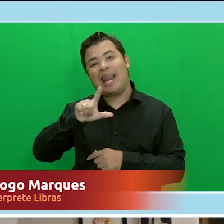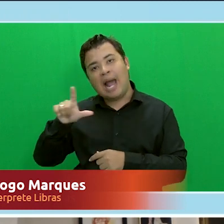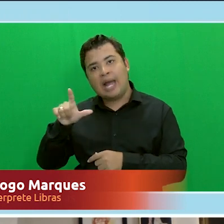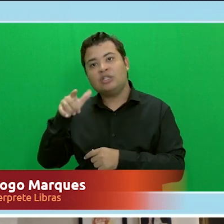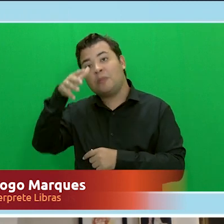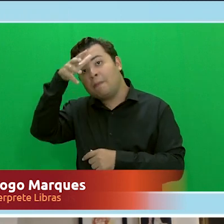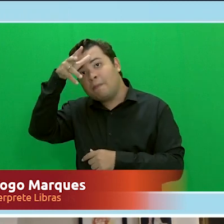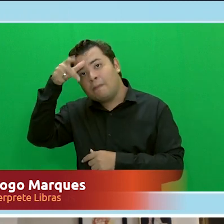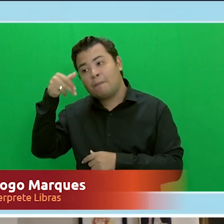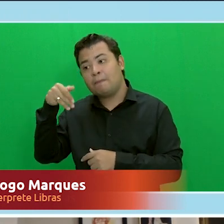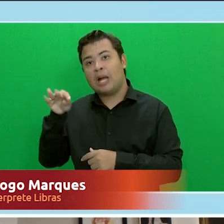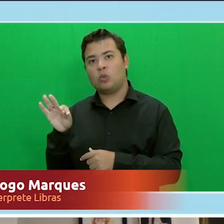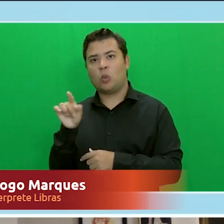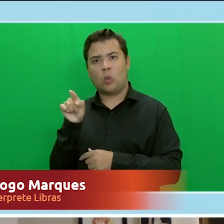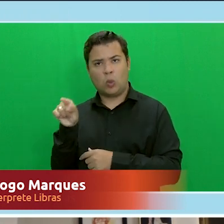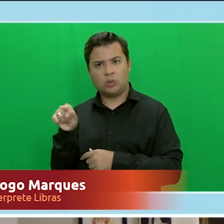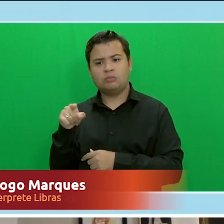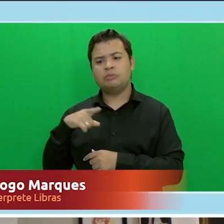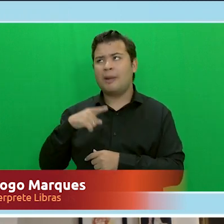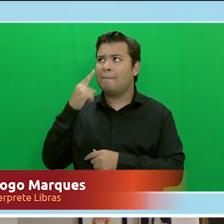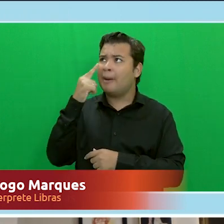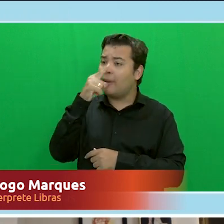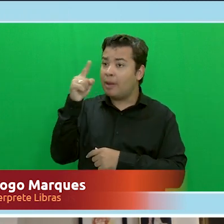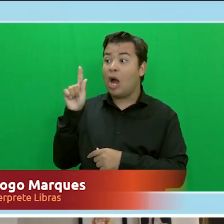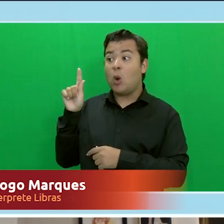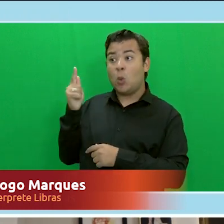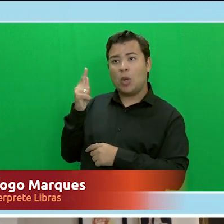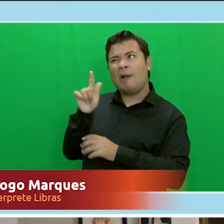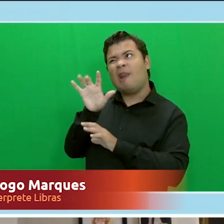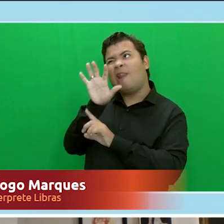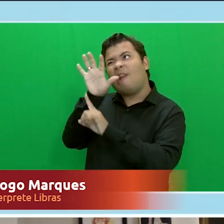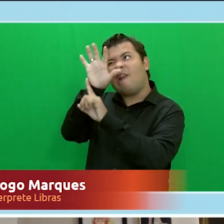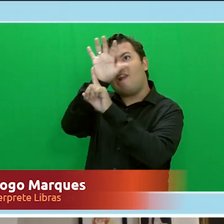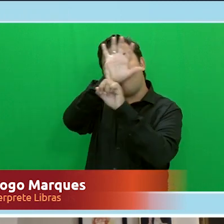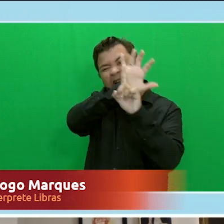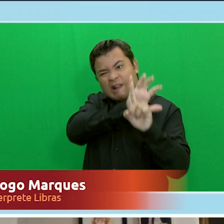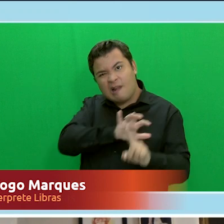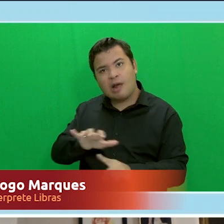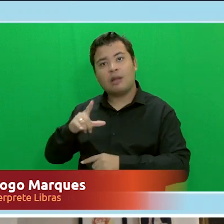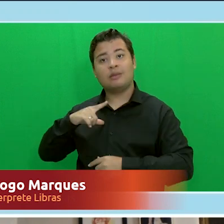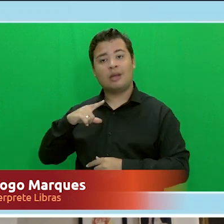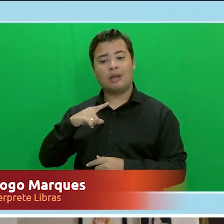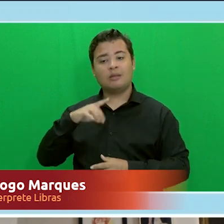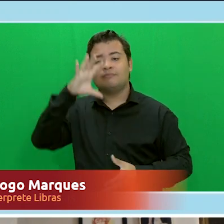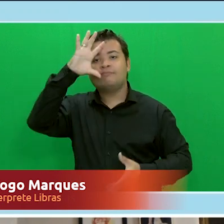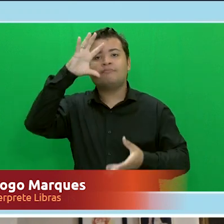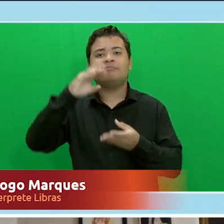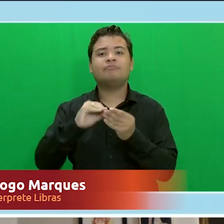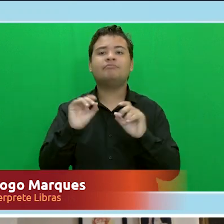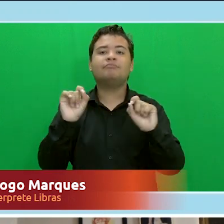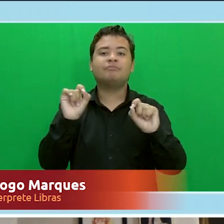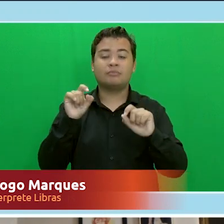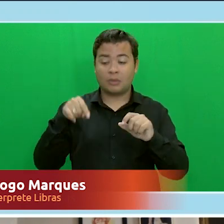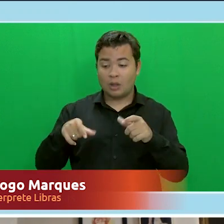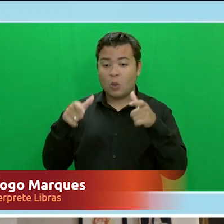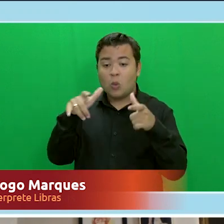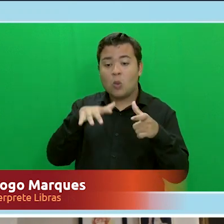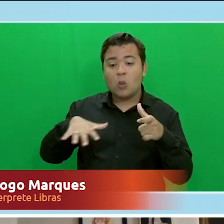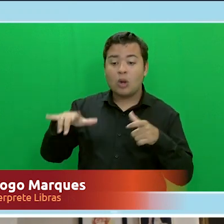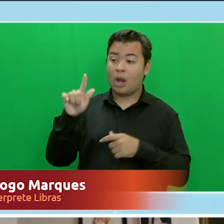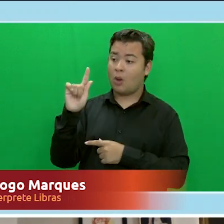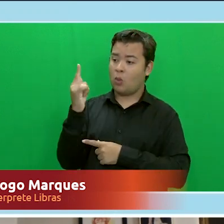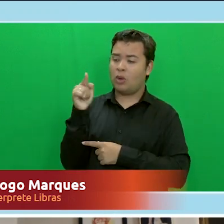Grosso, ou seja, toda uma área de influência. Isso faz com que Goiânia seja também a